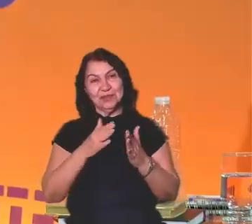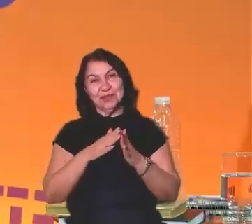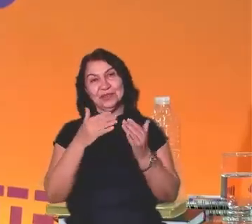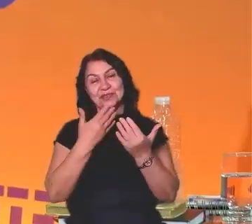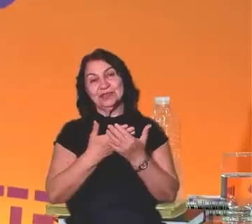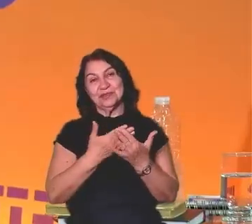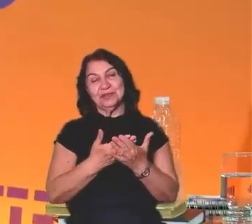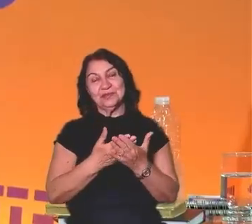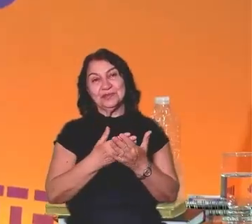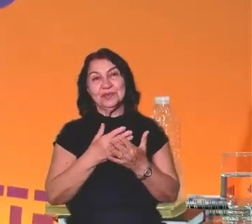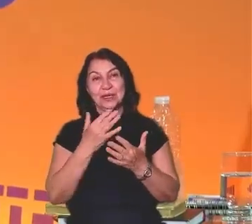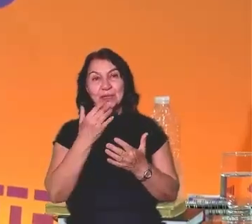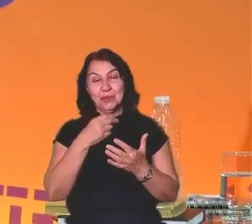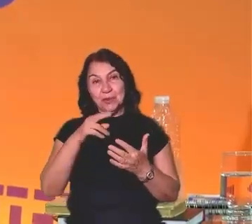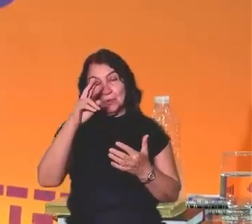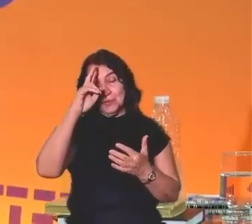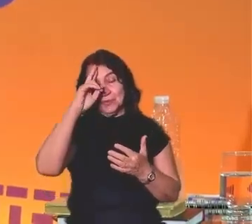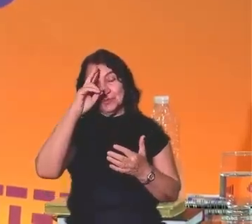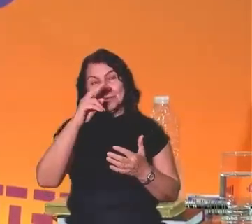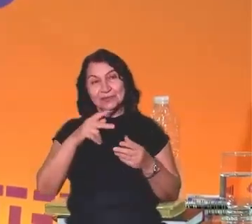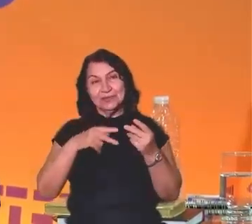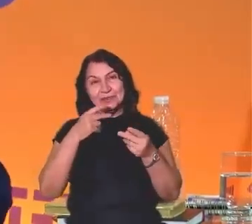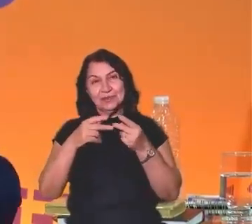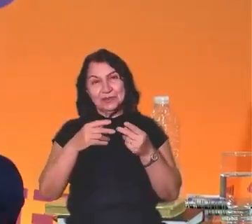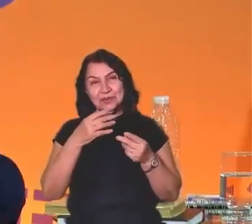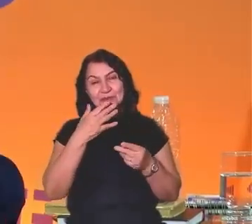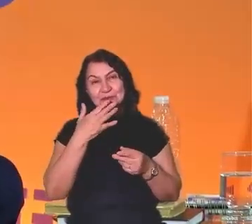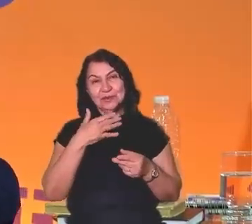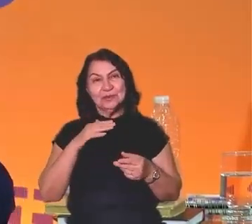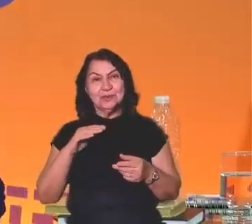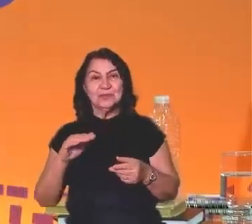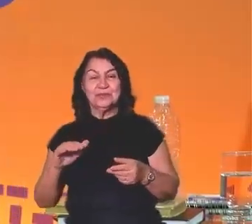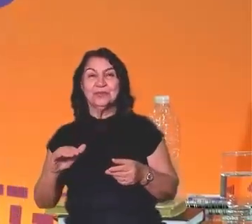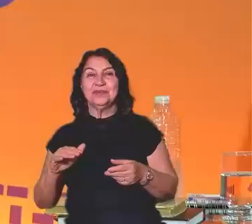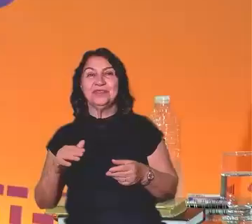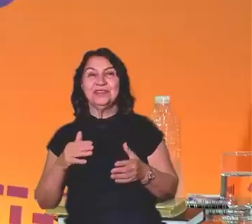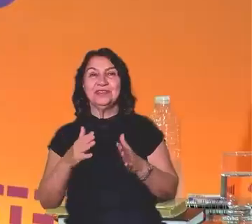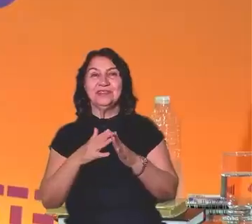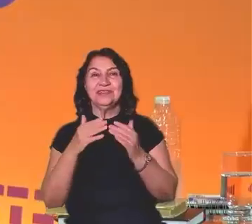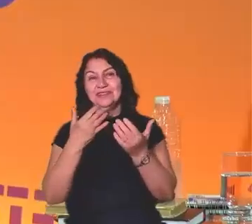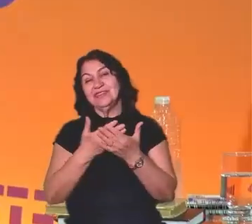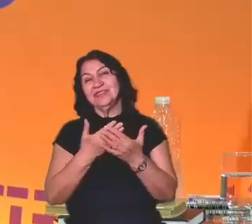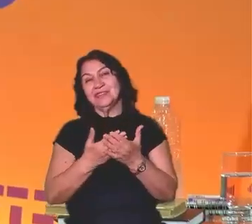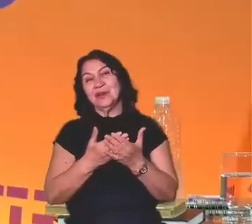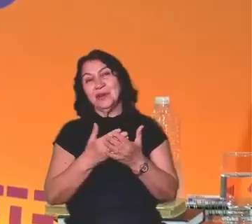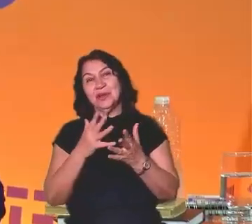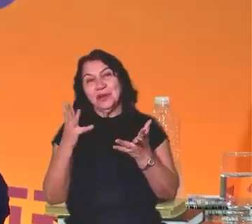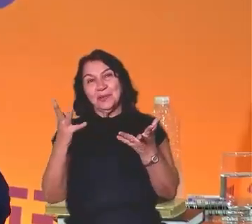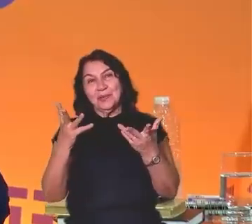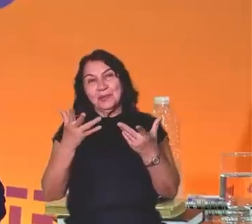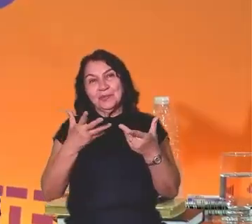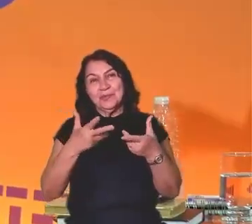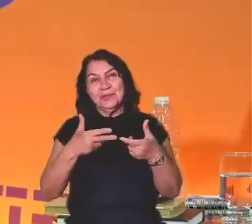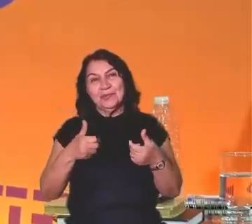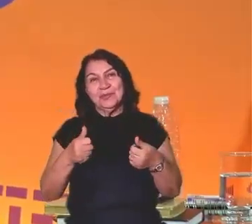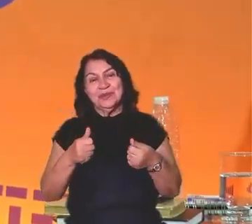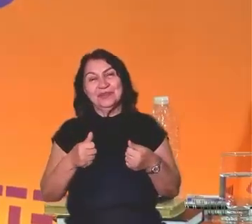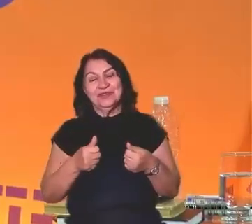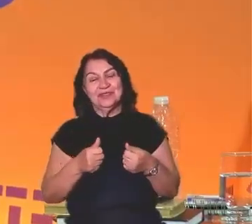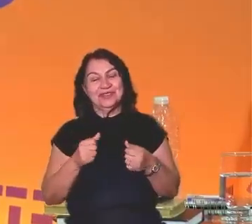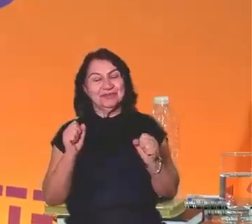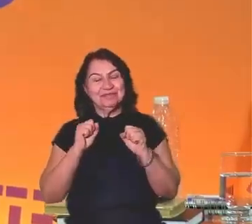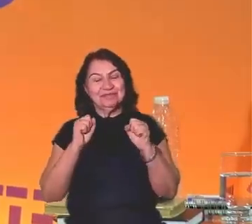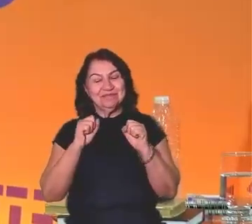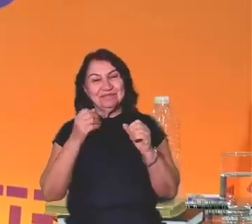mim na hora do nosso almoço, falou assim: nossa, tinha um menino lá na escola hoje. Nossa, ele é maravilhoso e tal. Adorei assim, um menino.